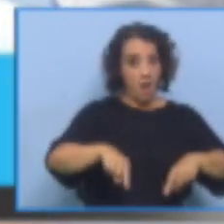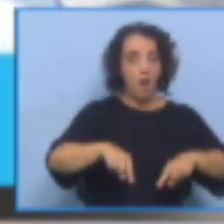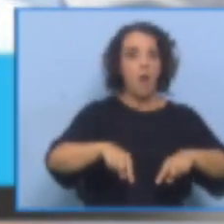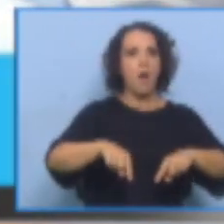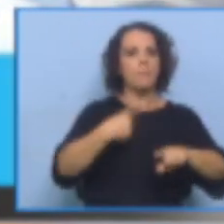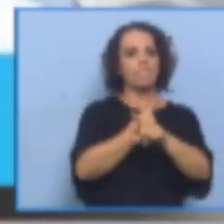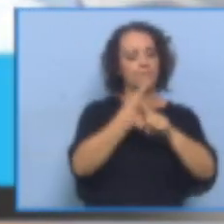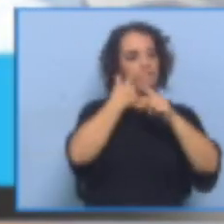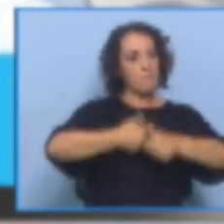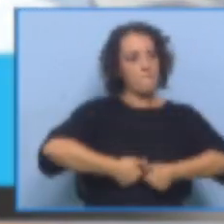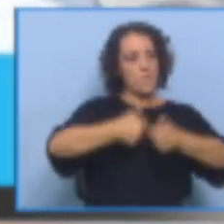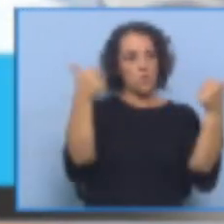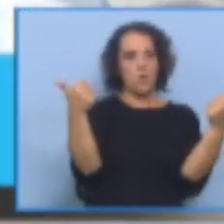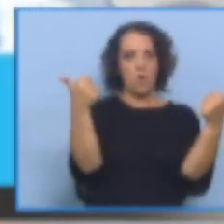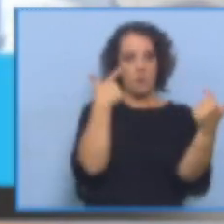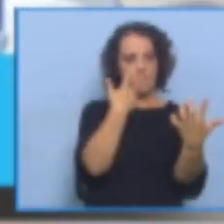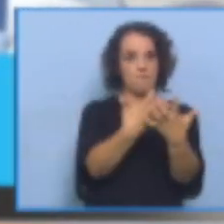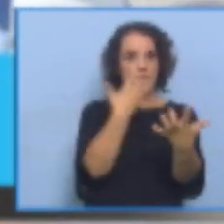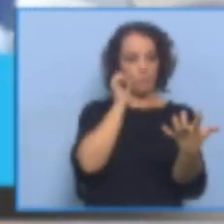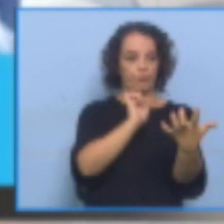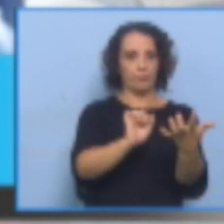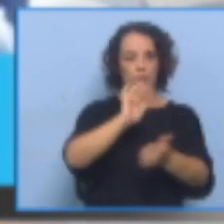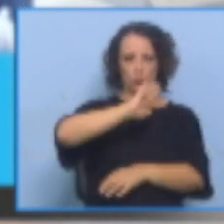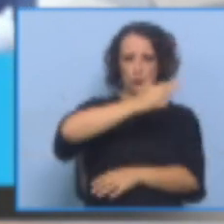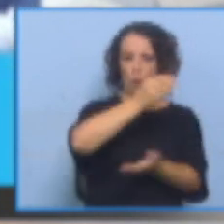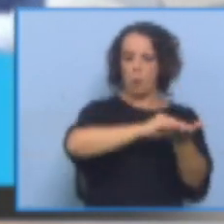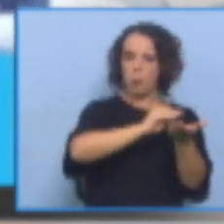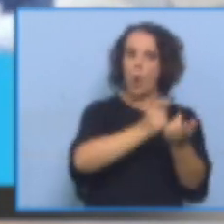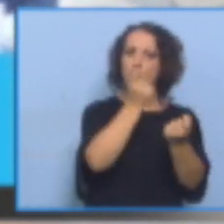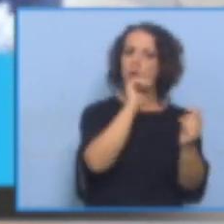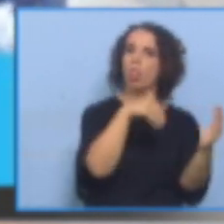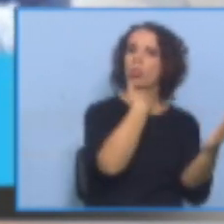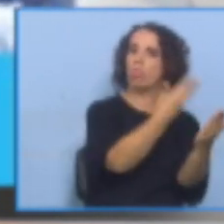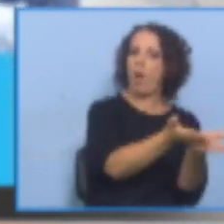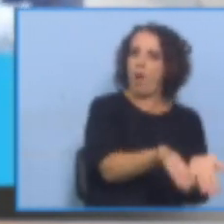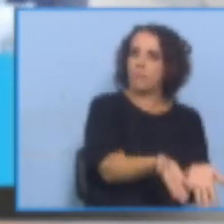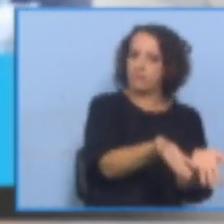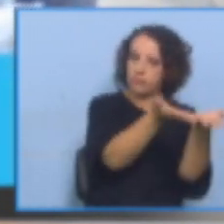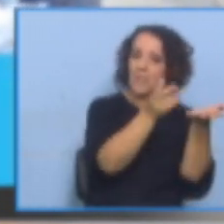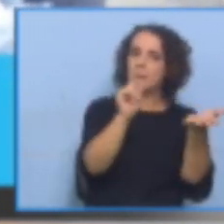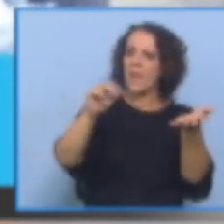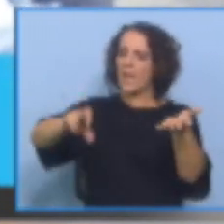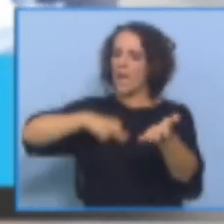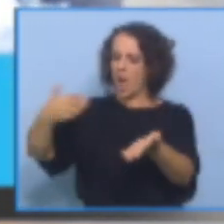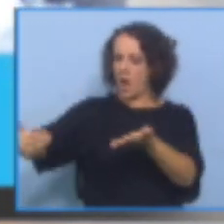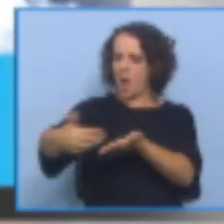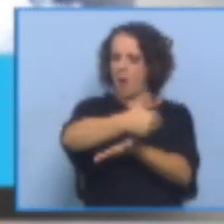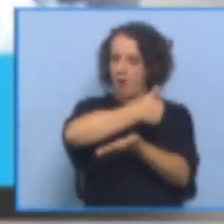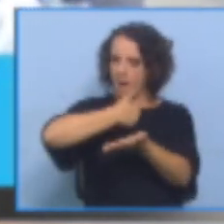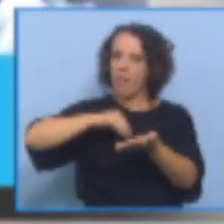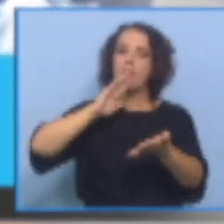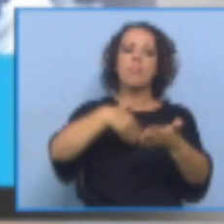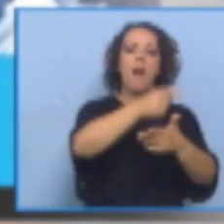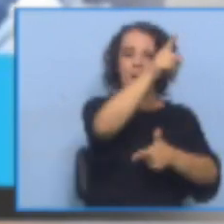melhorias mais substanciais para os mais pobres e depois há uma redistribuição da riqueza que é feita sempre em